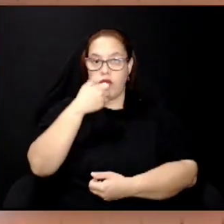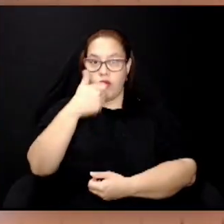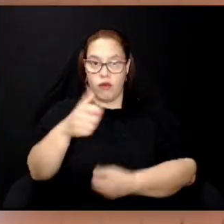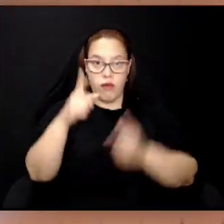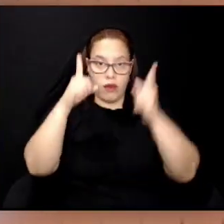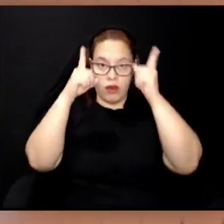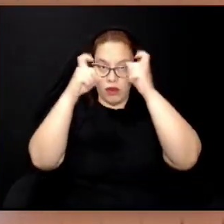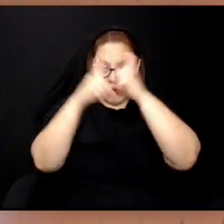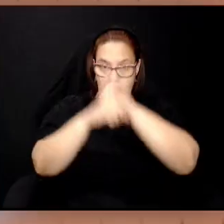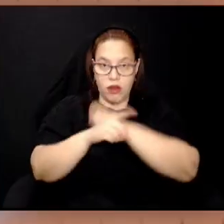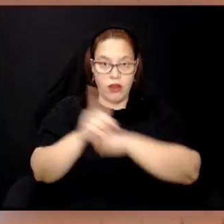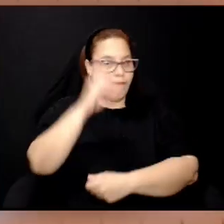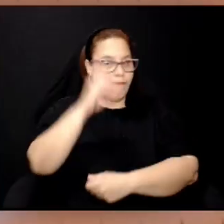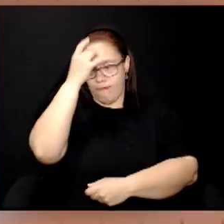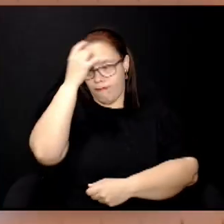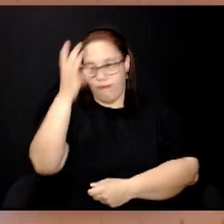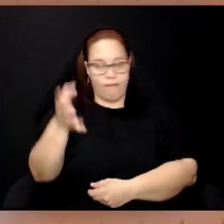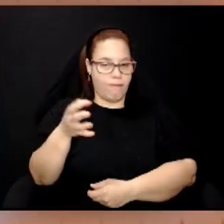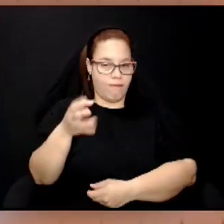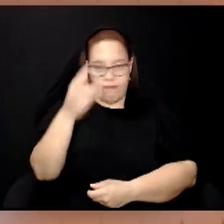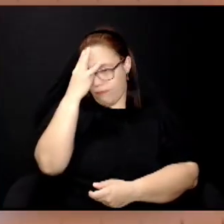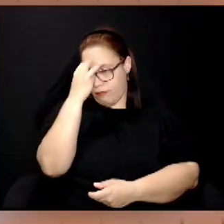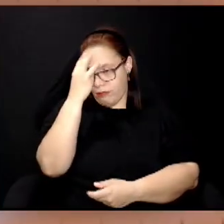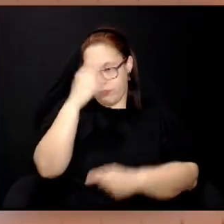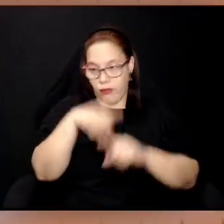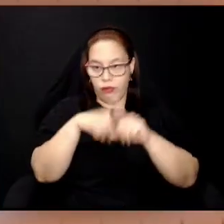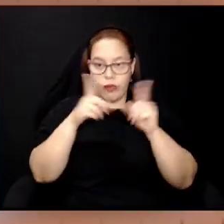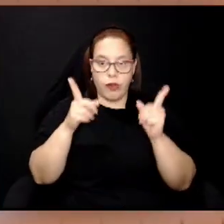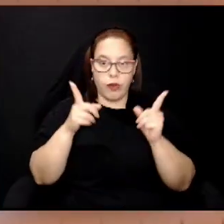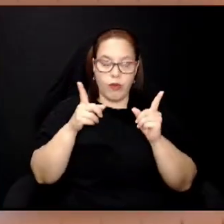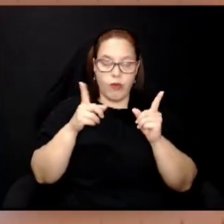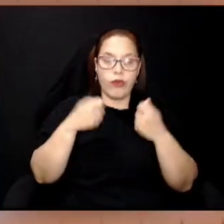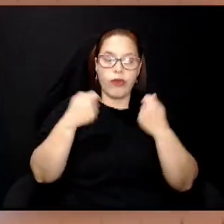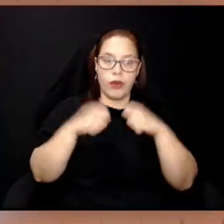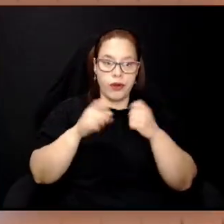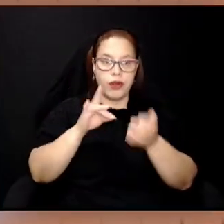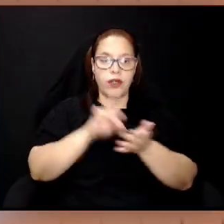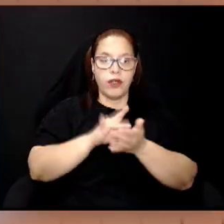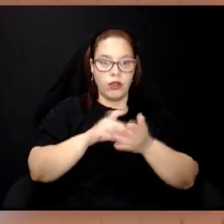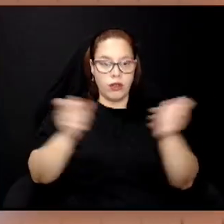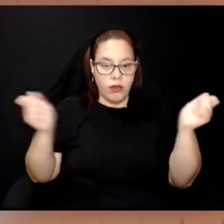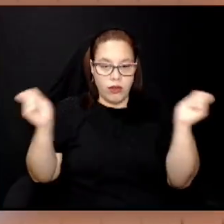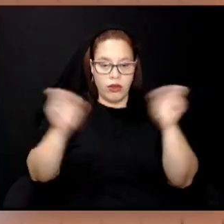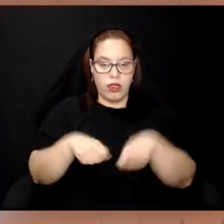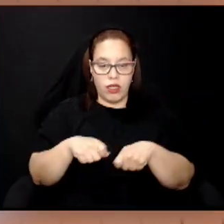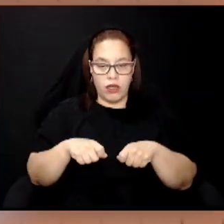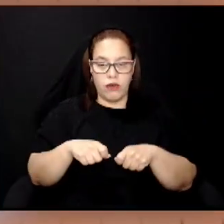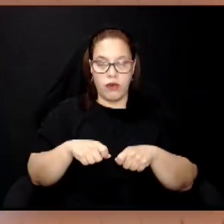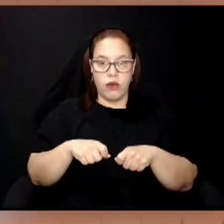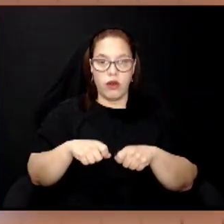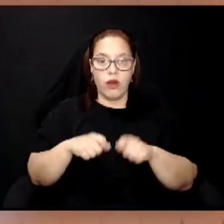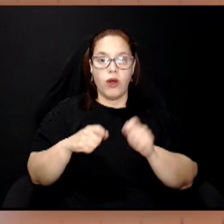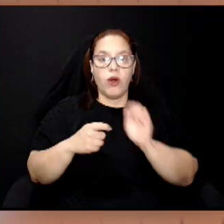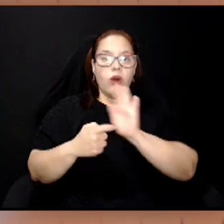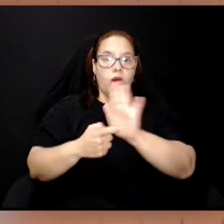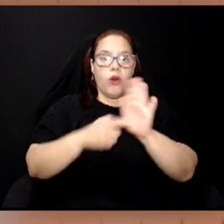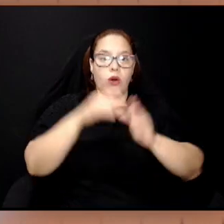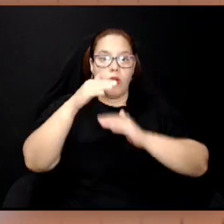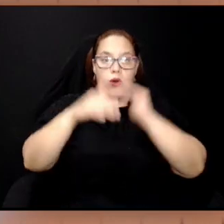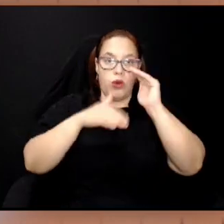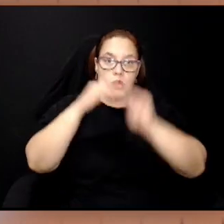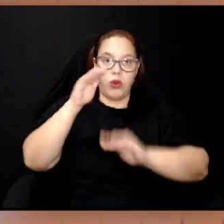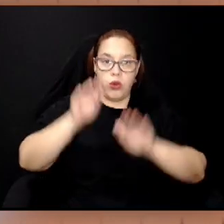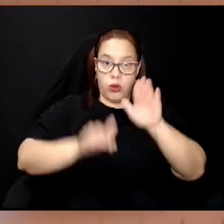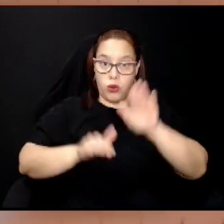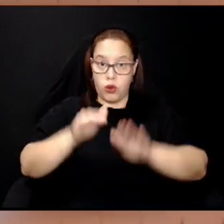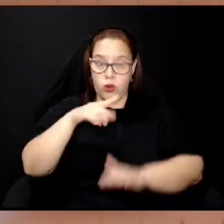Não é fácil, né, Wagner? Mas eu acho que ele é necessário e ele é possível de apresentar avanços. Depende de ter,